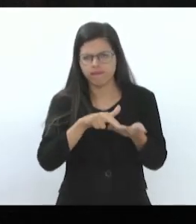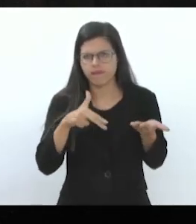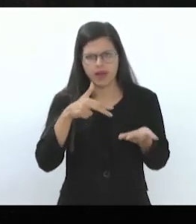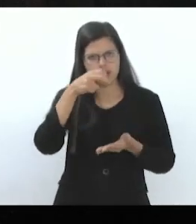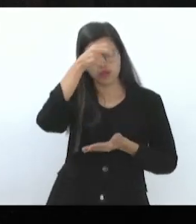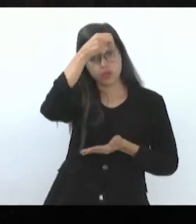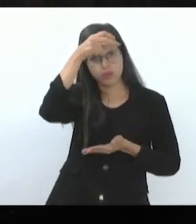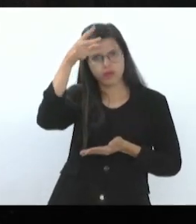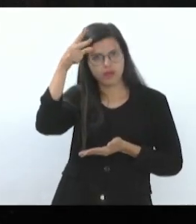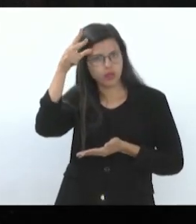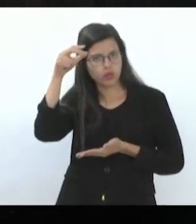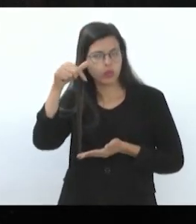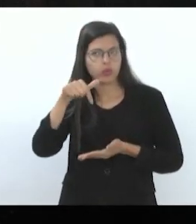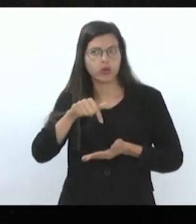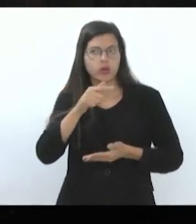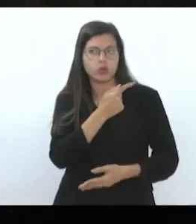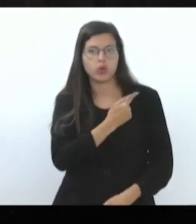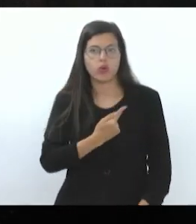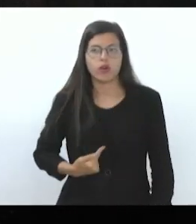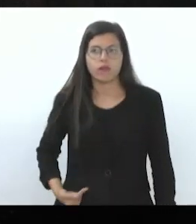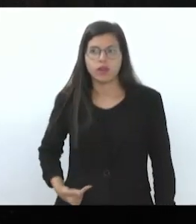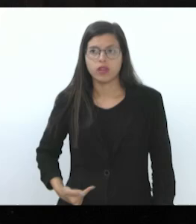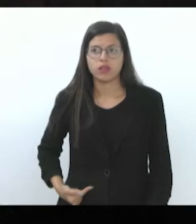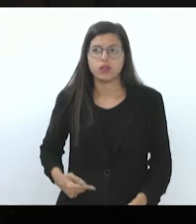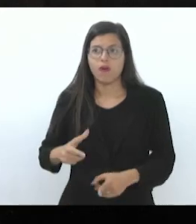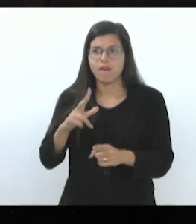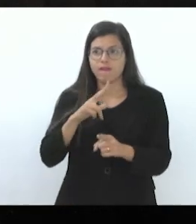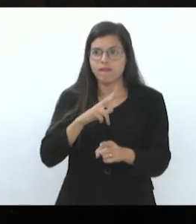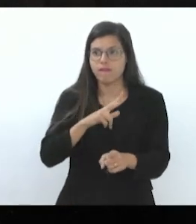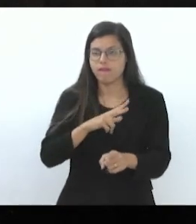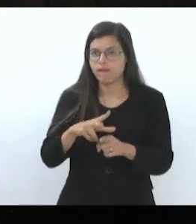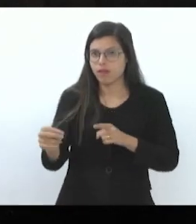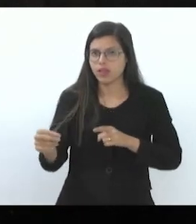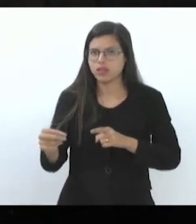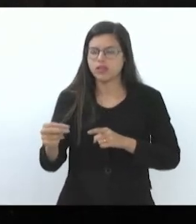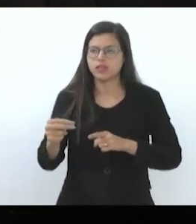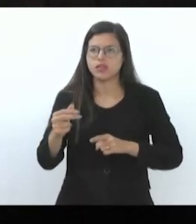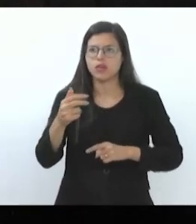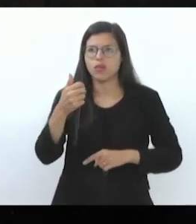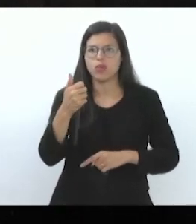prefeituras. O governador se reelegeu em primeiro turno.